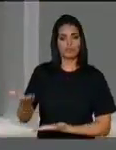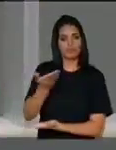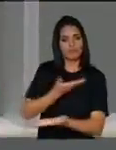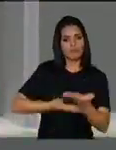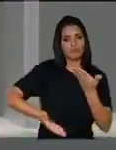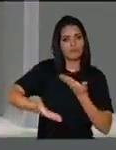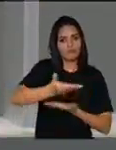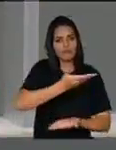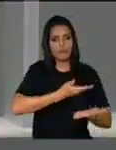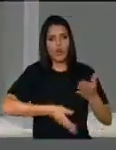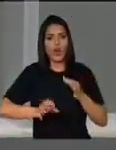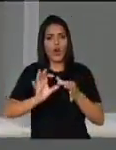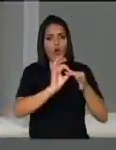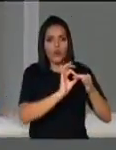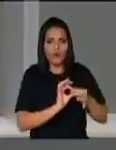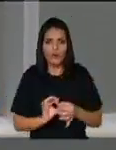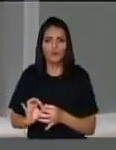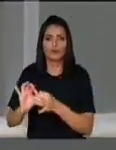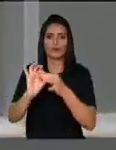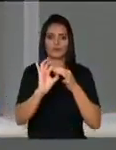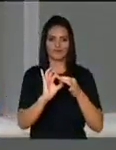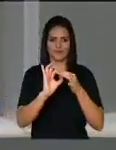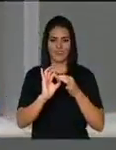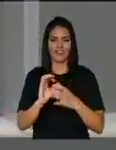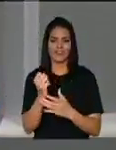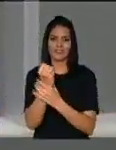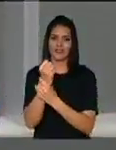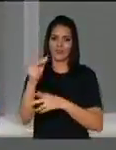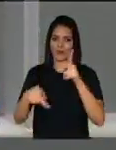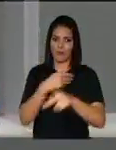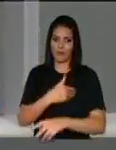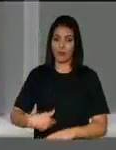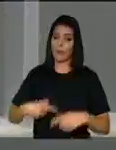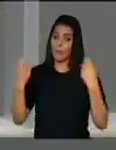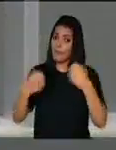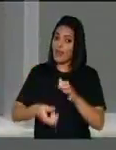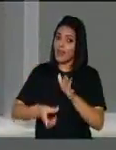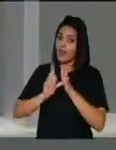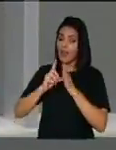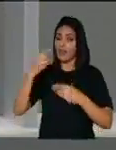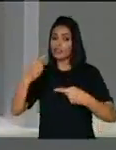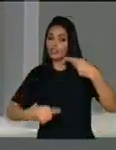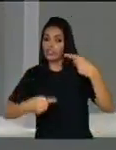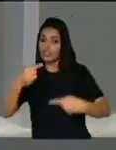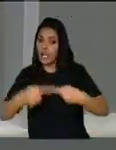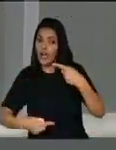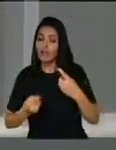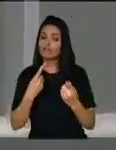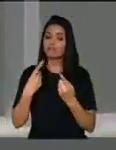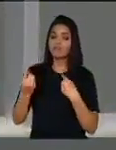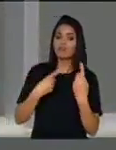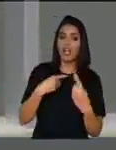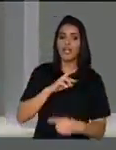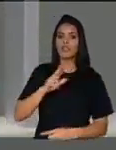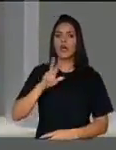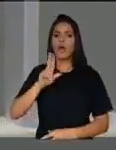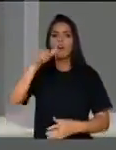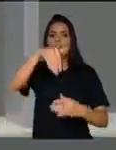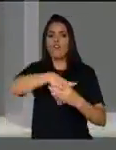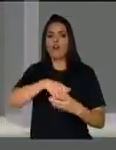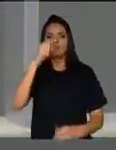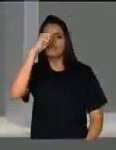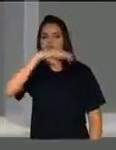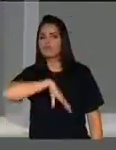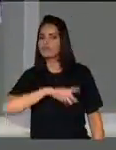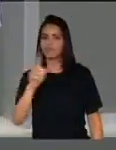Articular a segurança pública, integrar a segurança pública requer diálogo e não uma votação de